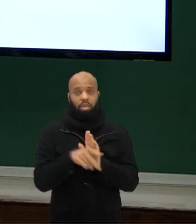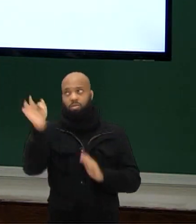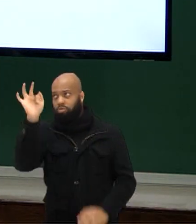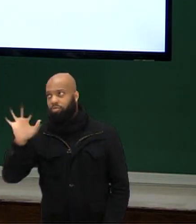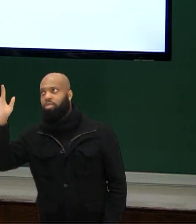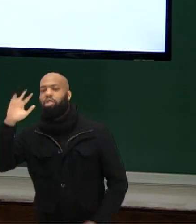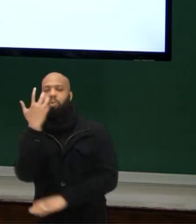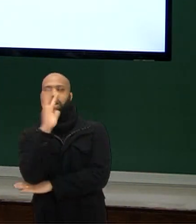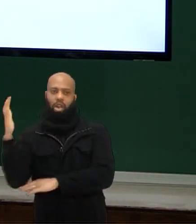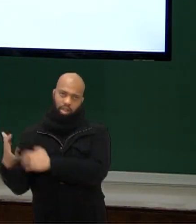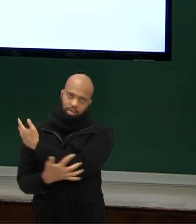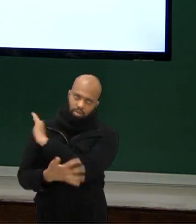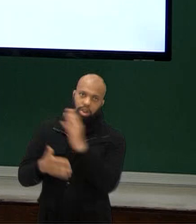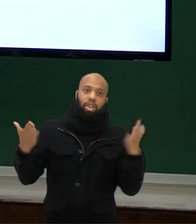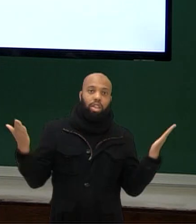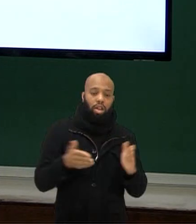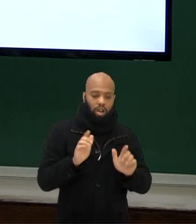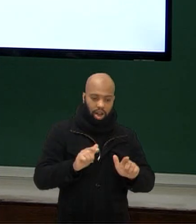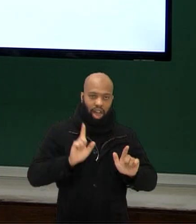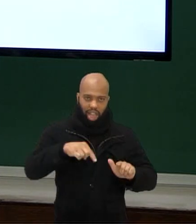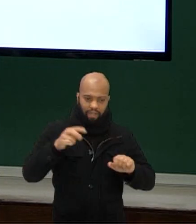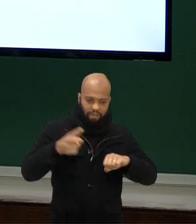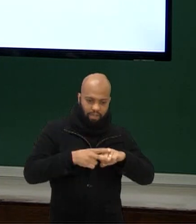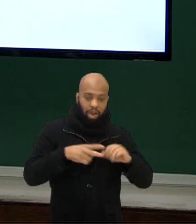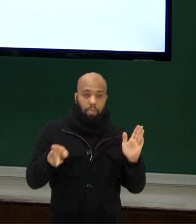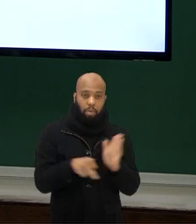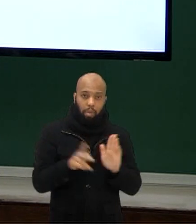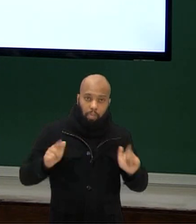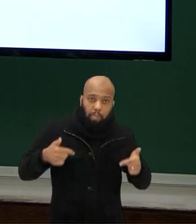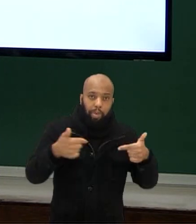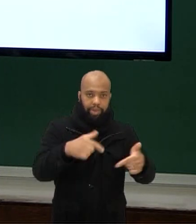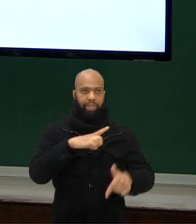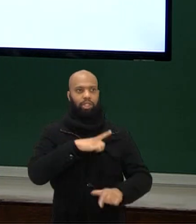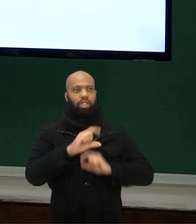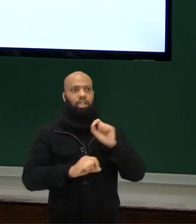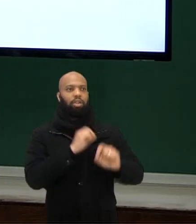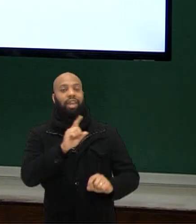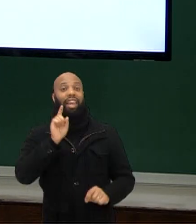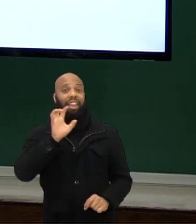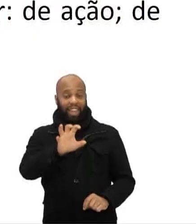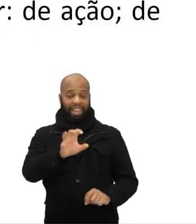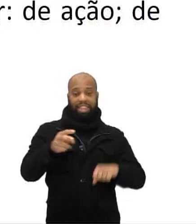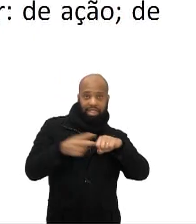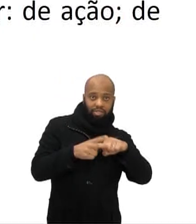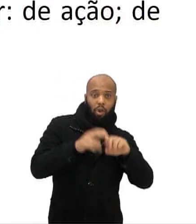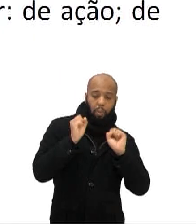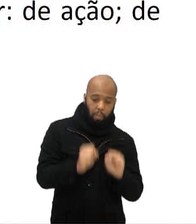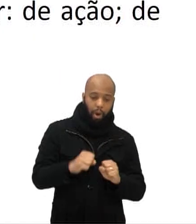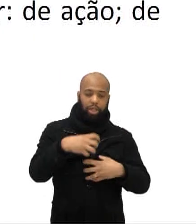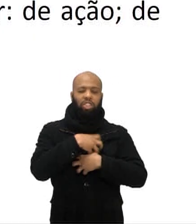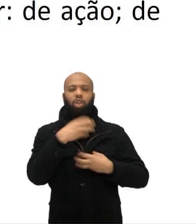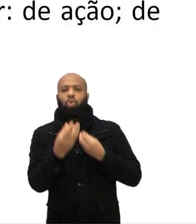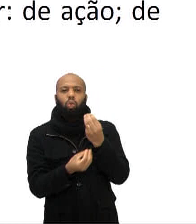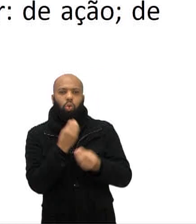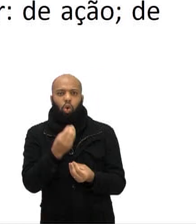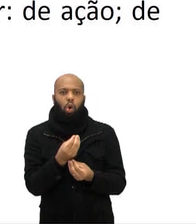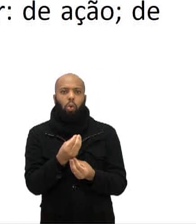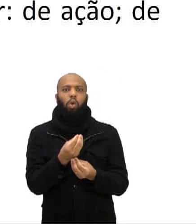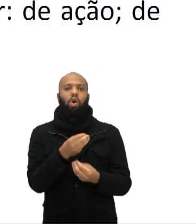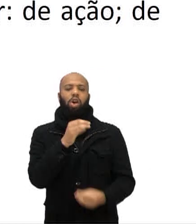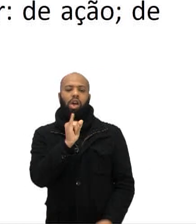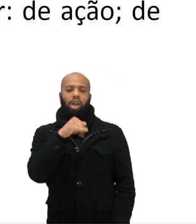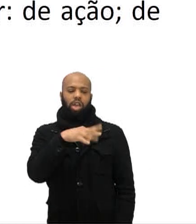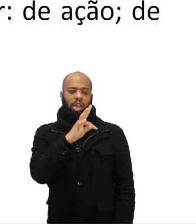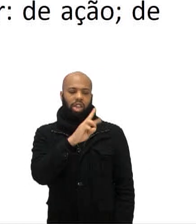os verbos são de ação, então, quando de ações, os verbos podem ser